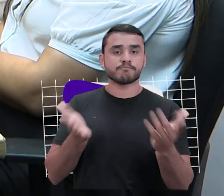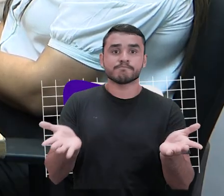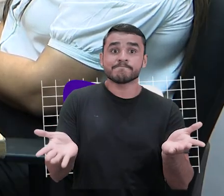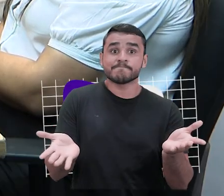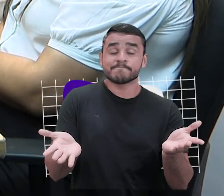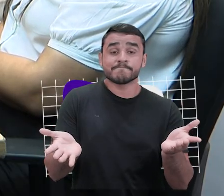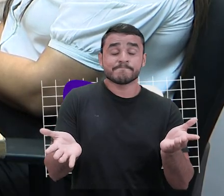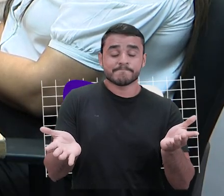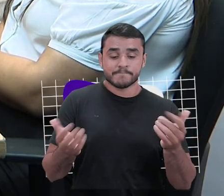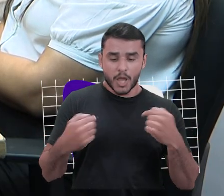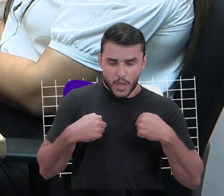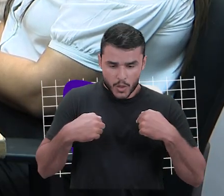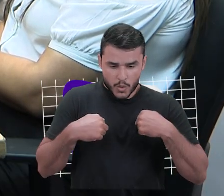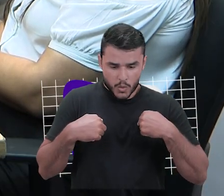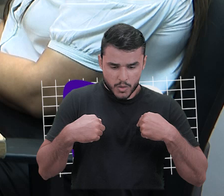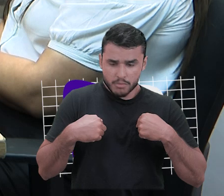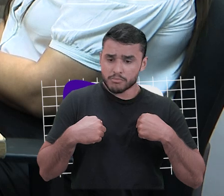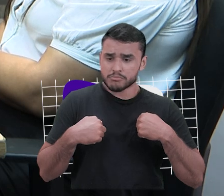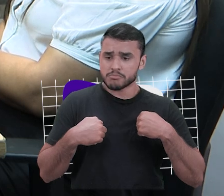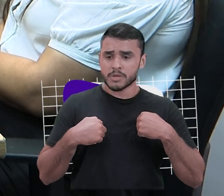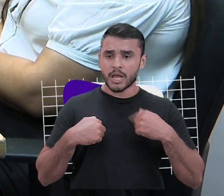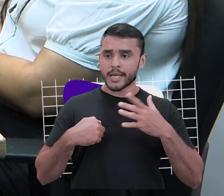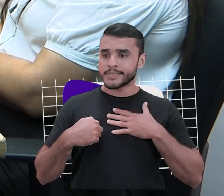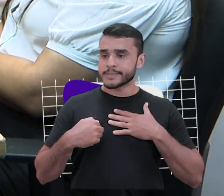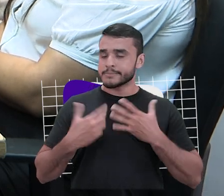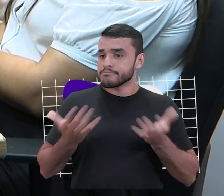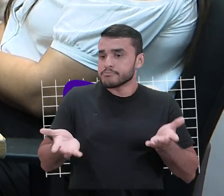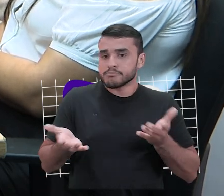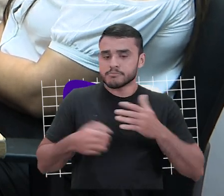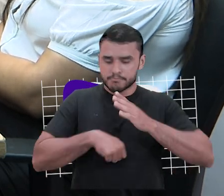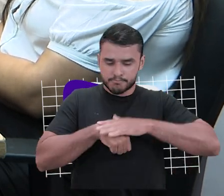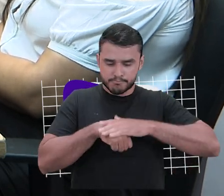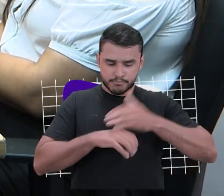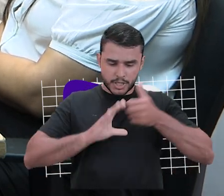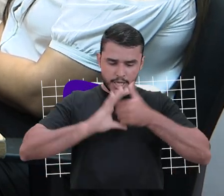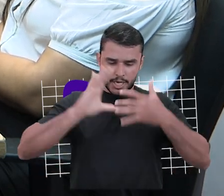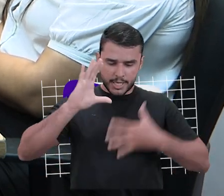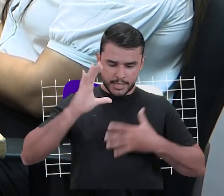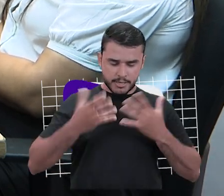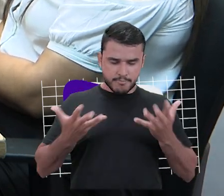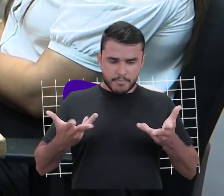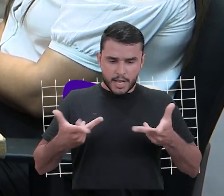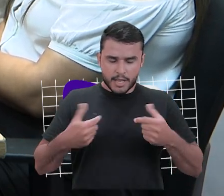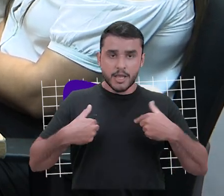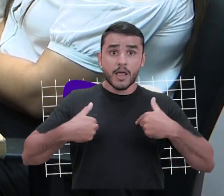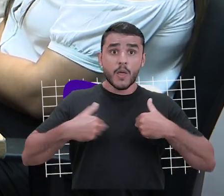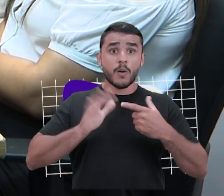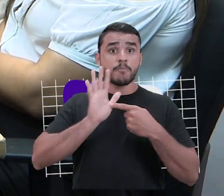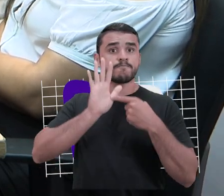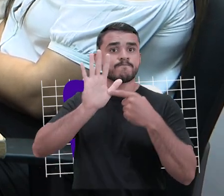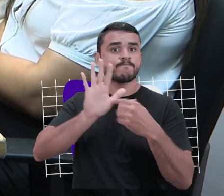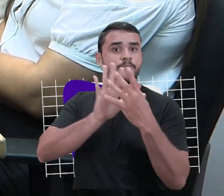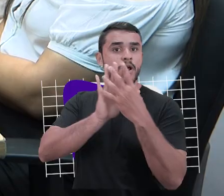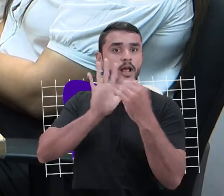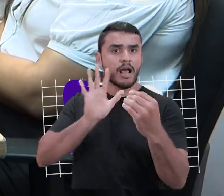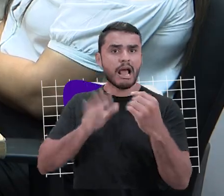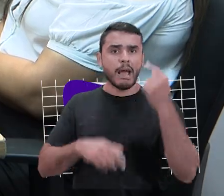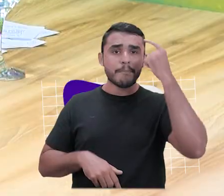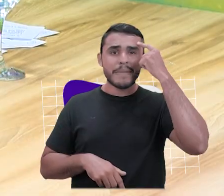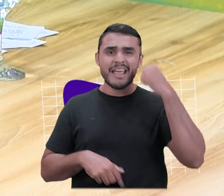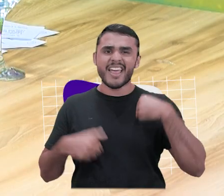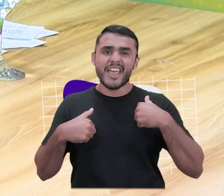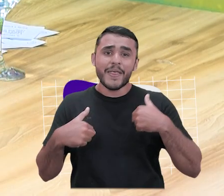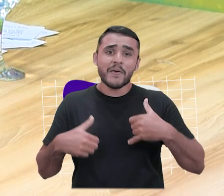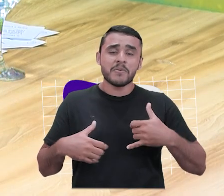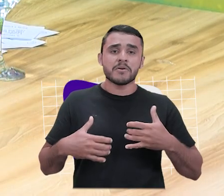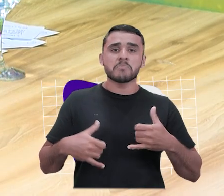escolha já. É uma coisa que eu tenho que aproveitar as minhas habilidades, as minhas características e falar assim, cara, meu autocriticismo, deixar ele de lado, falar assim, não foi